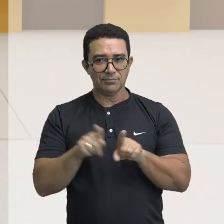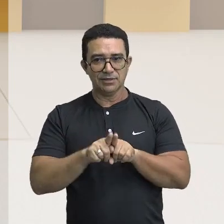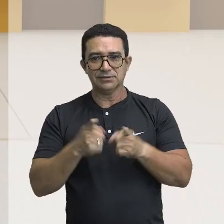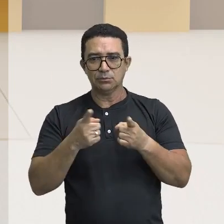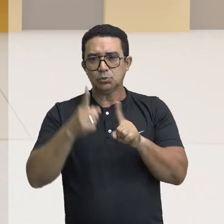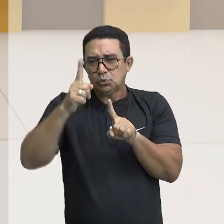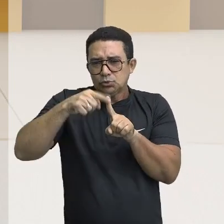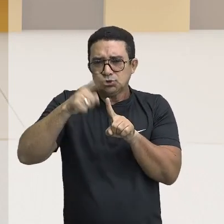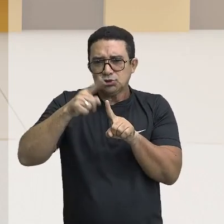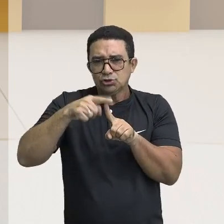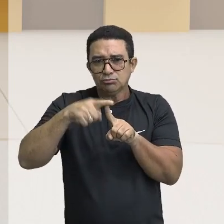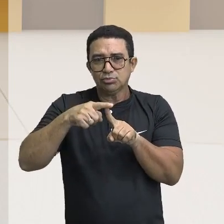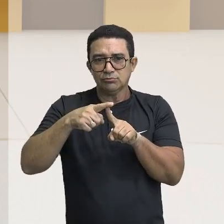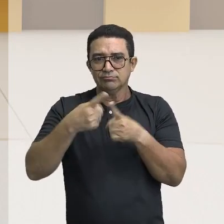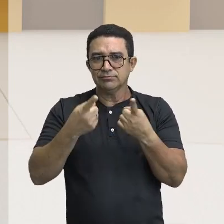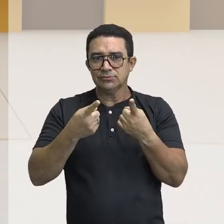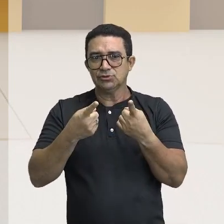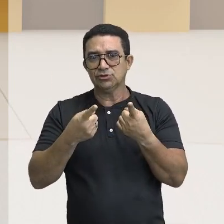de